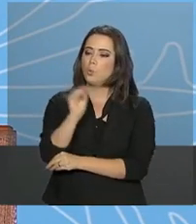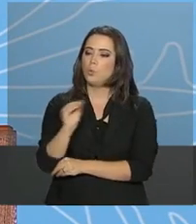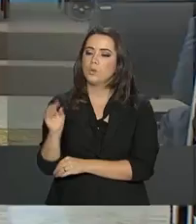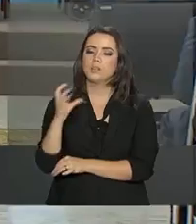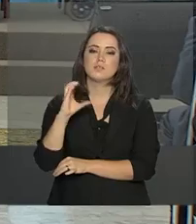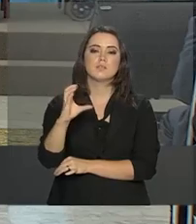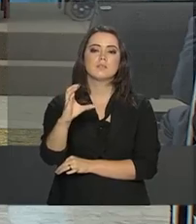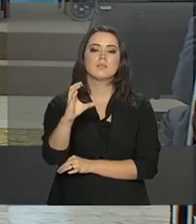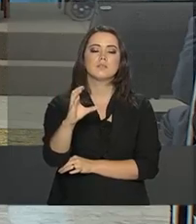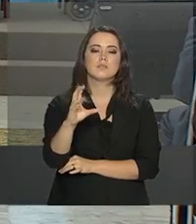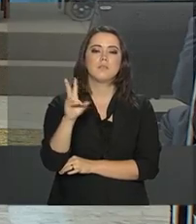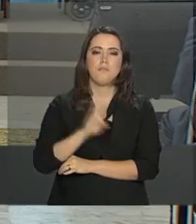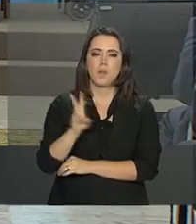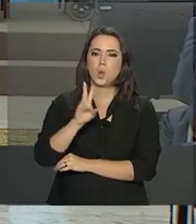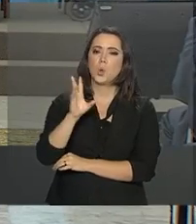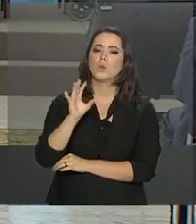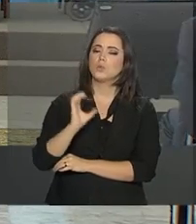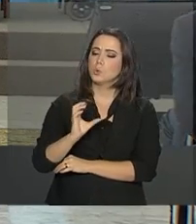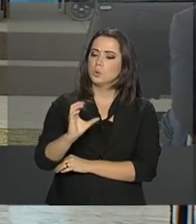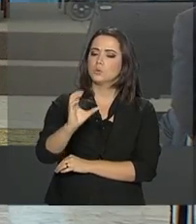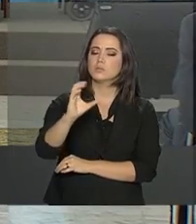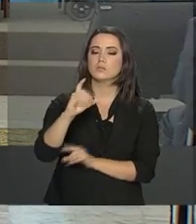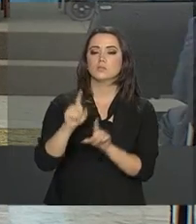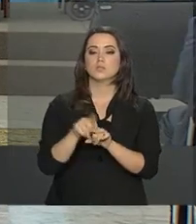ciência e reconhece